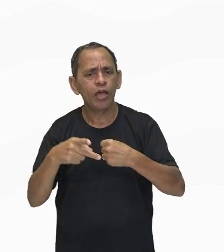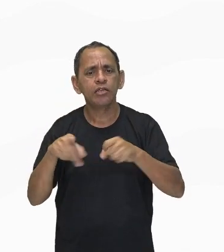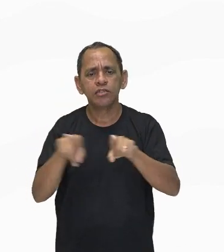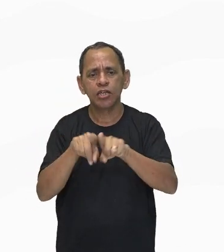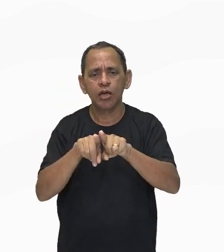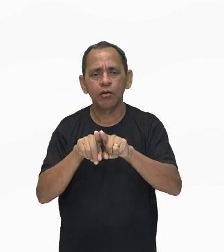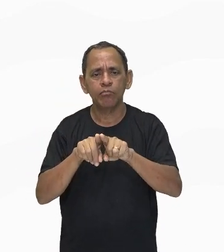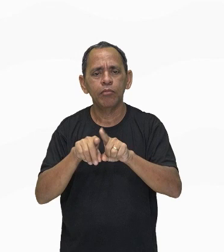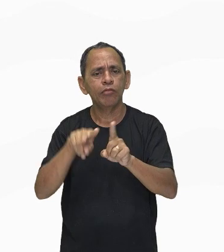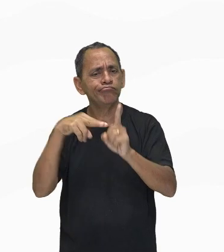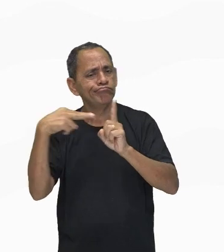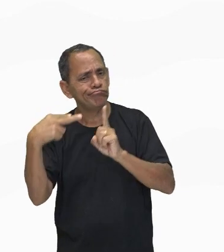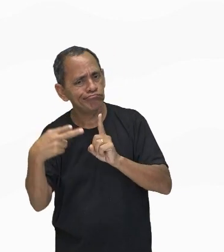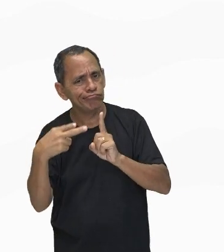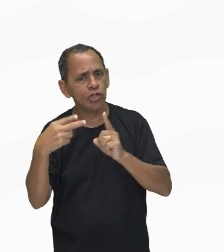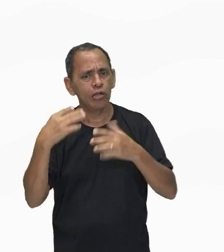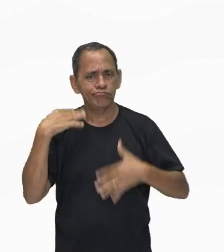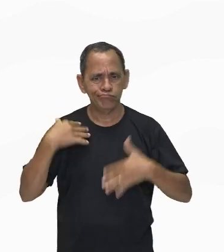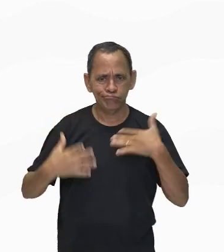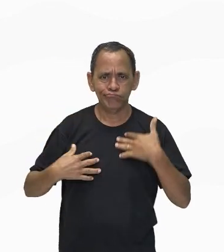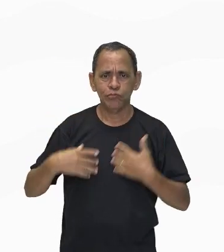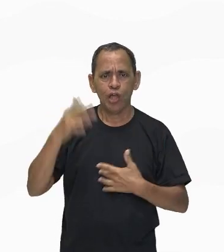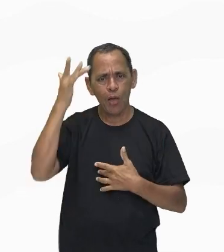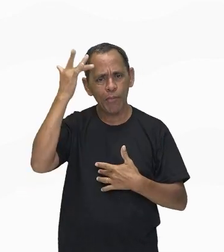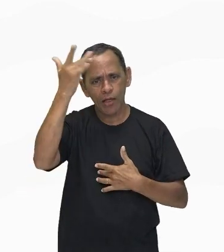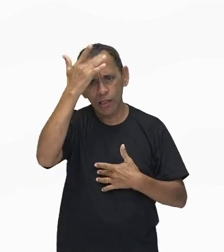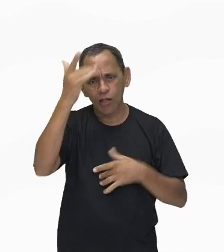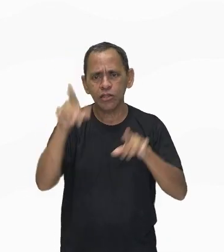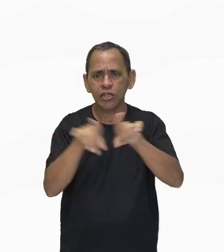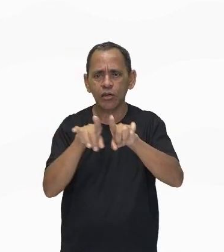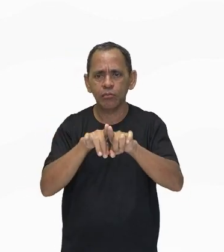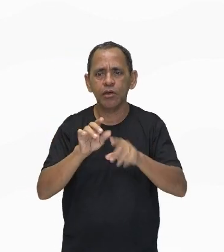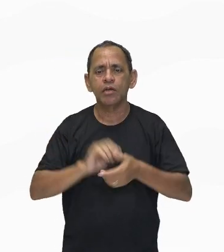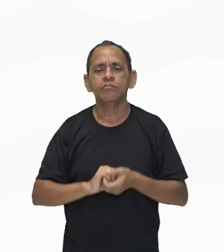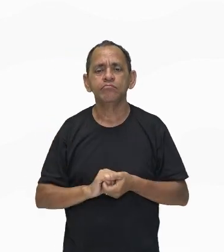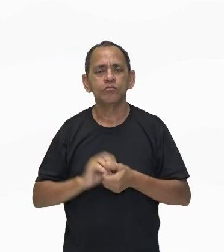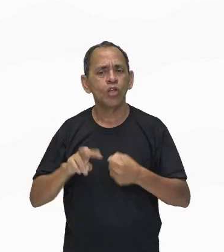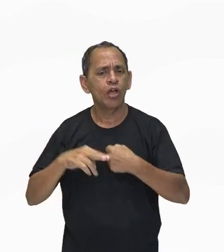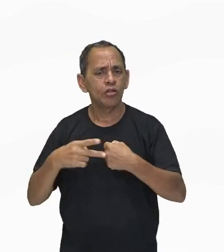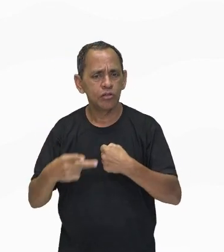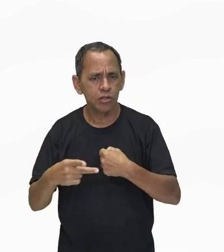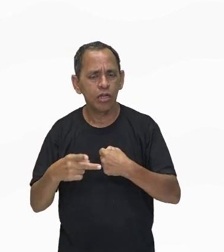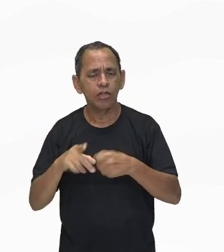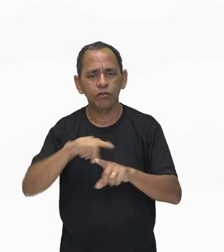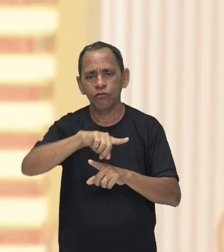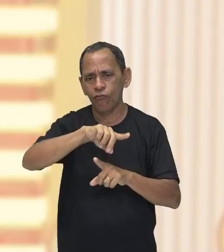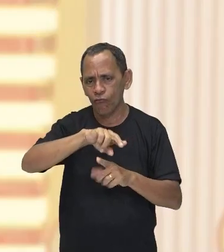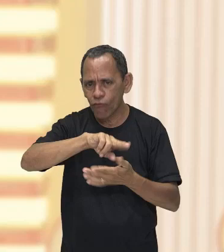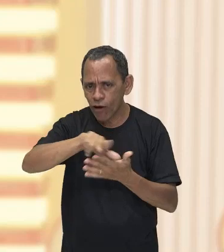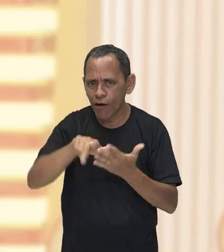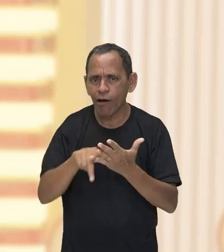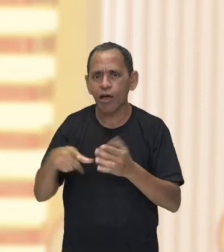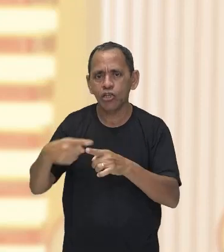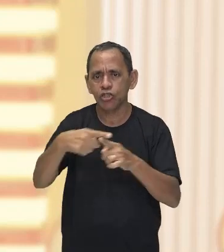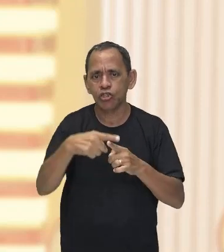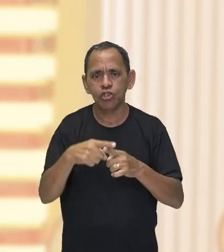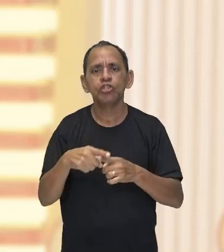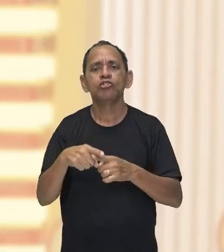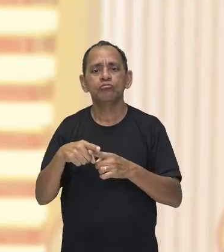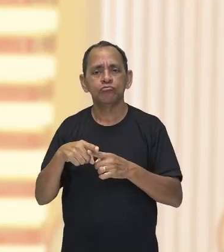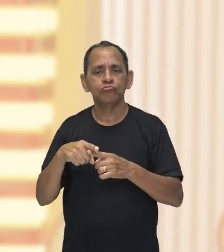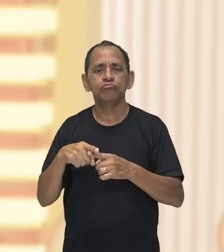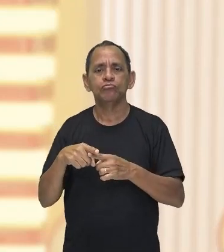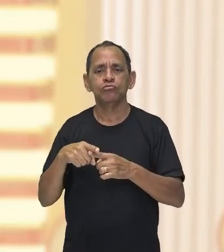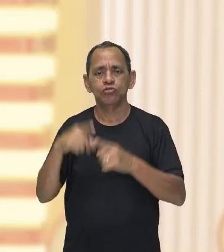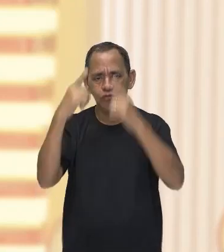aspecto corporal e mental resultantes das diversas formas de violência. Ficaram curiosos?